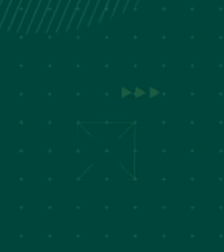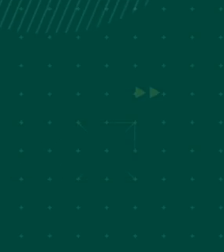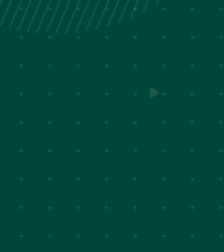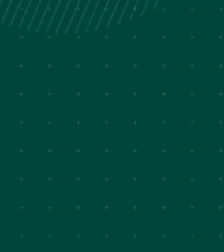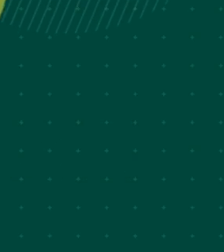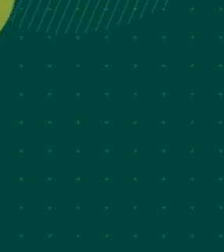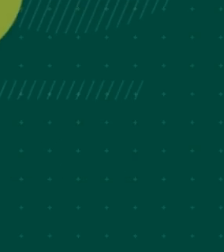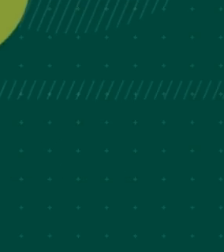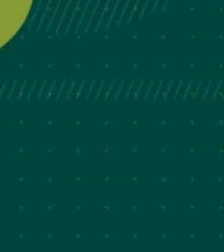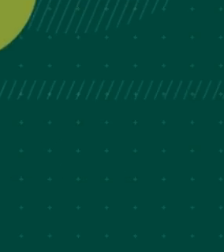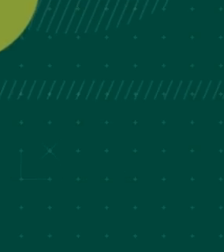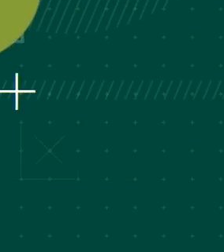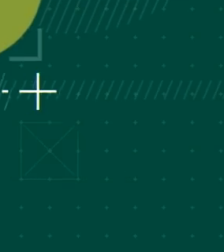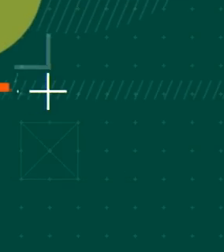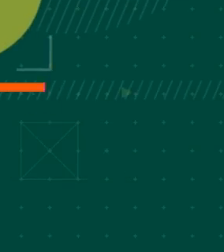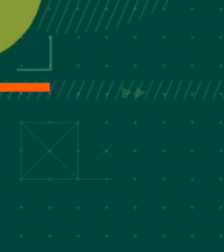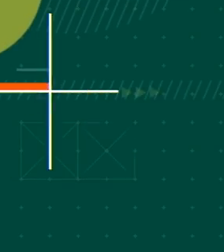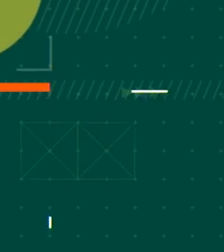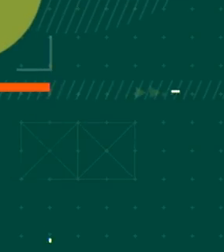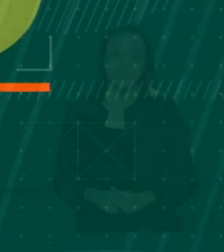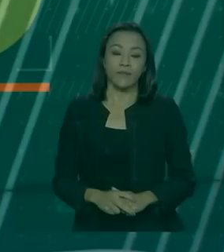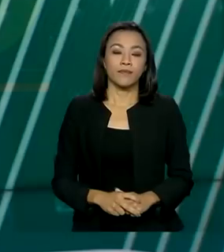E aí